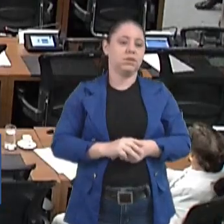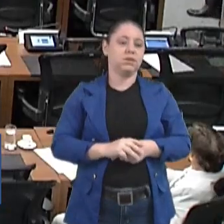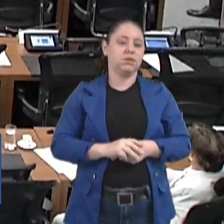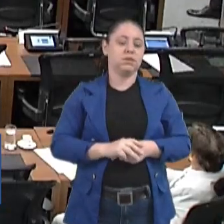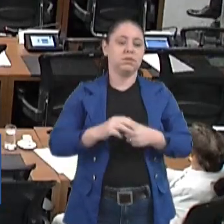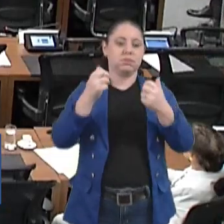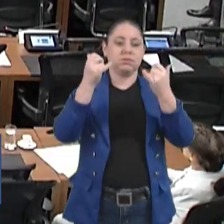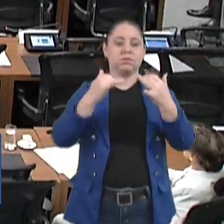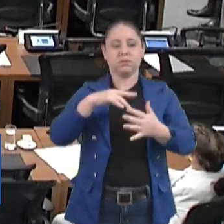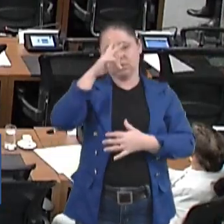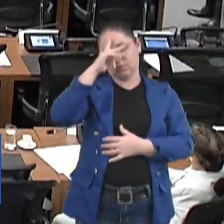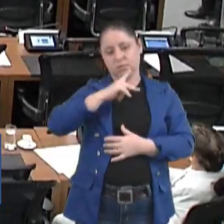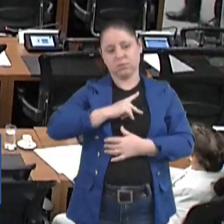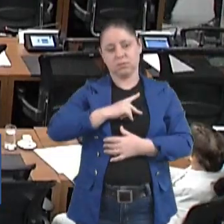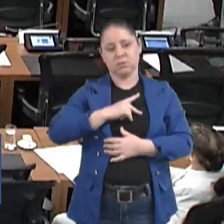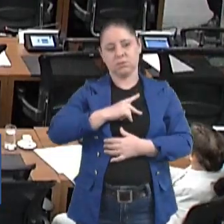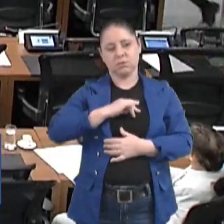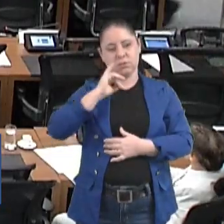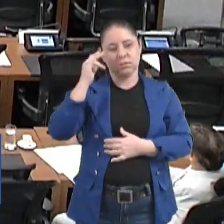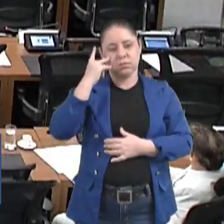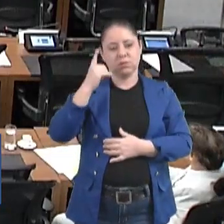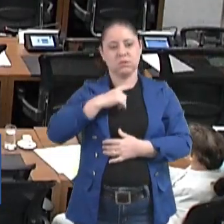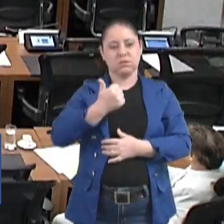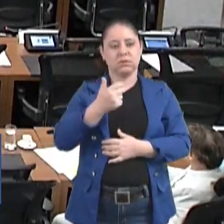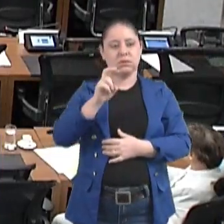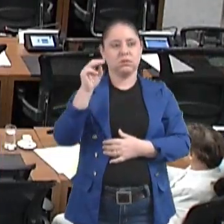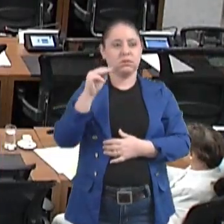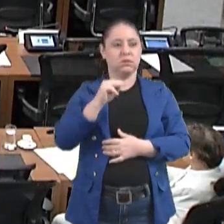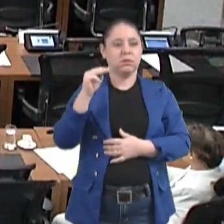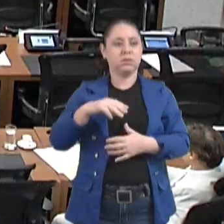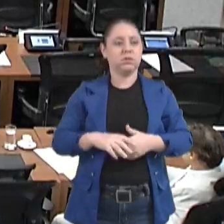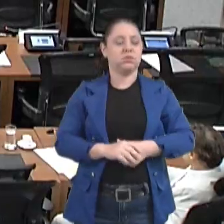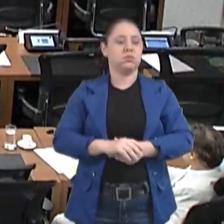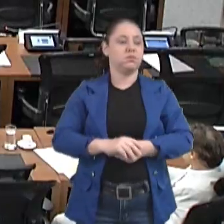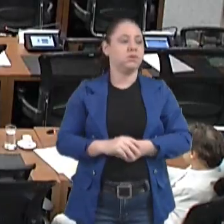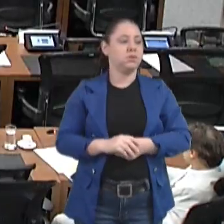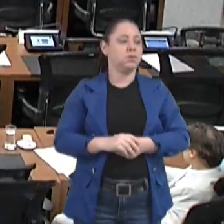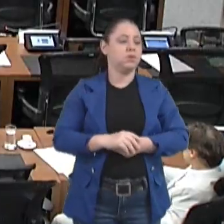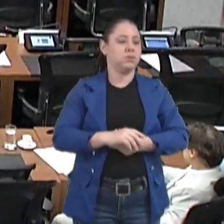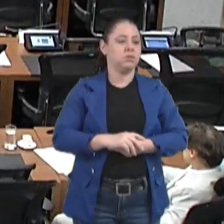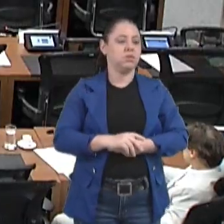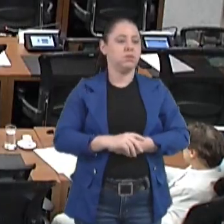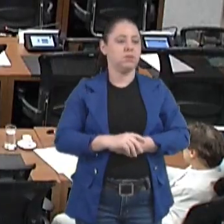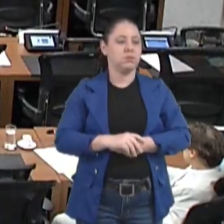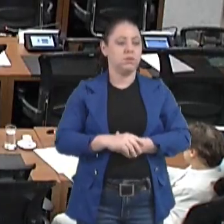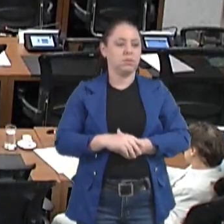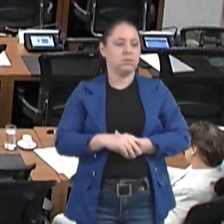Nas explicações pessoais, deputado João Henrique, Vossa Excelência, parar de 15 minutos, não, deputado. Fiz um no pé.